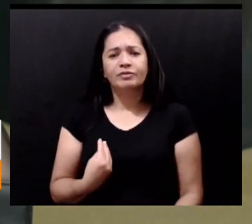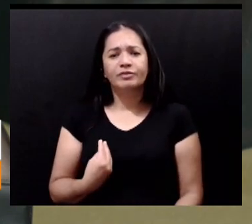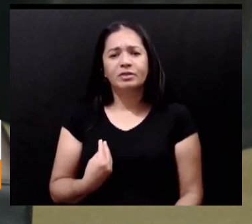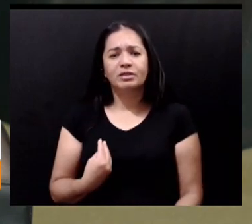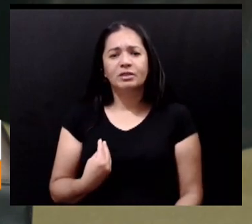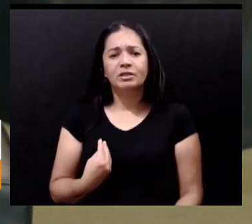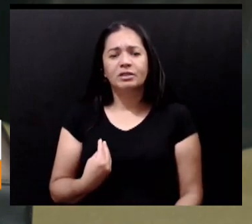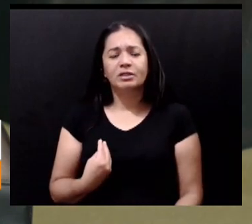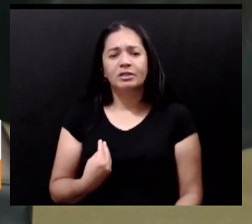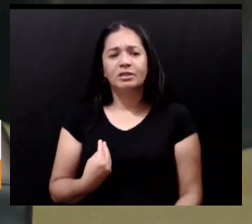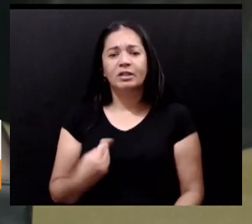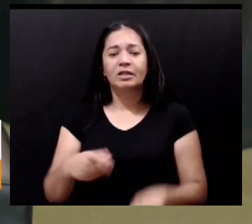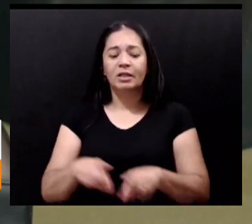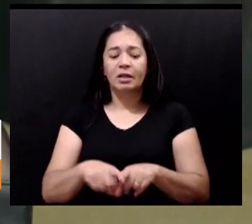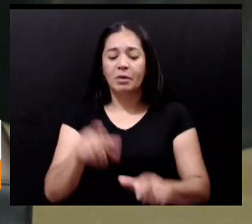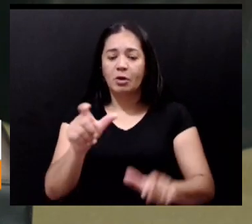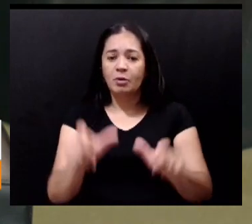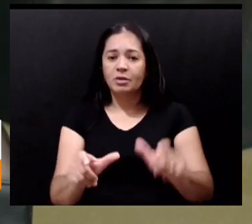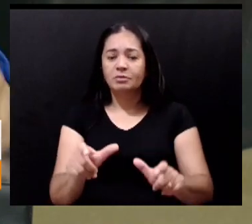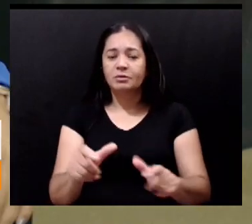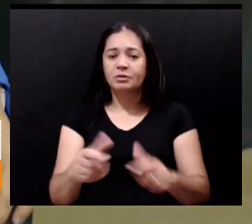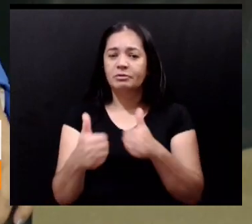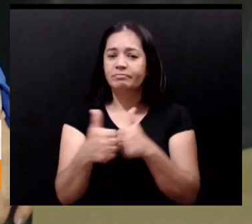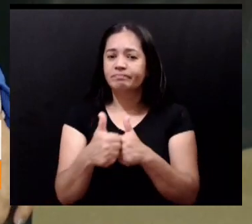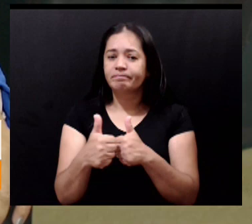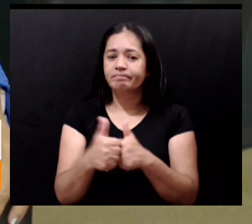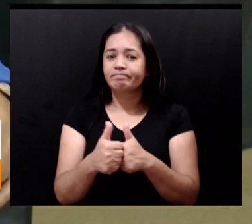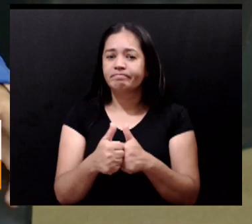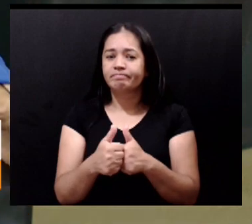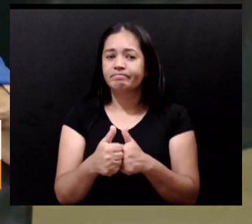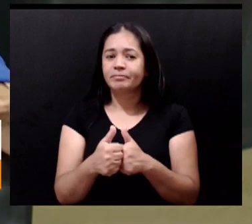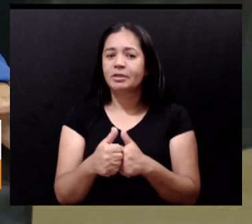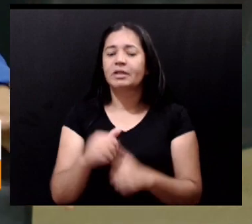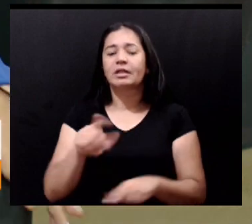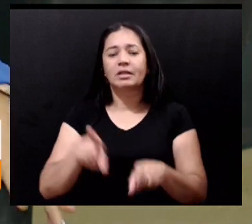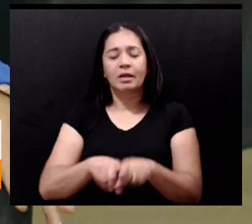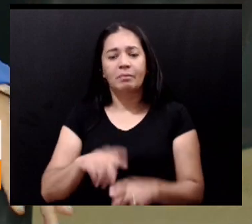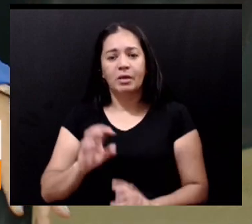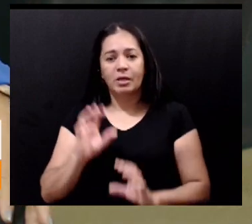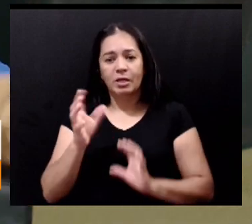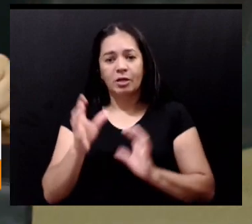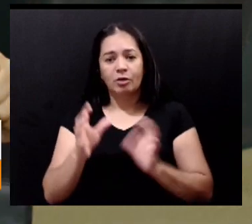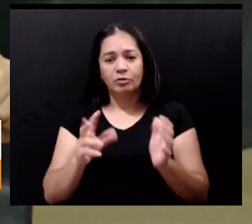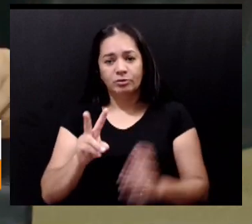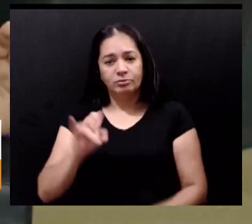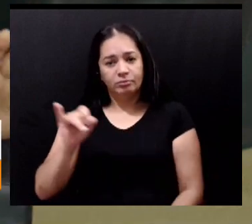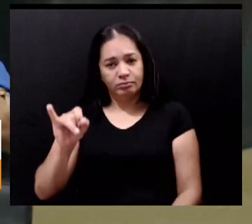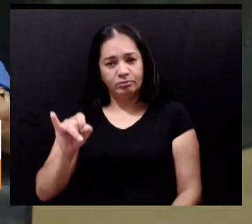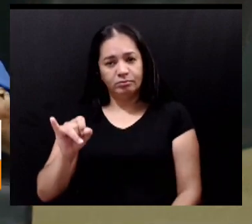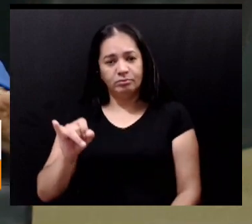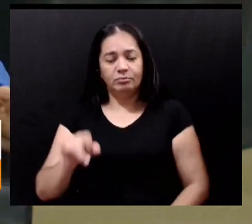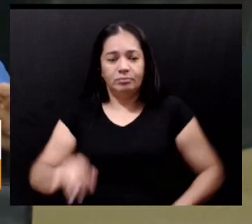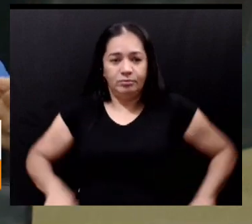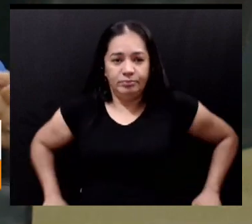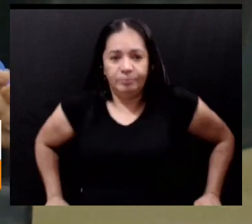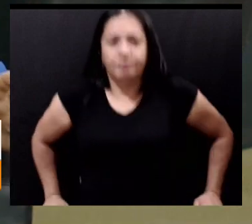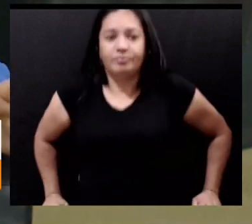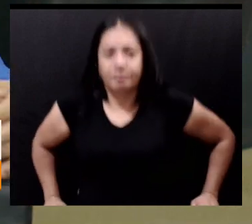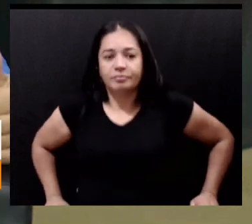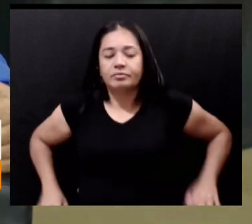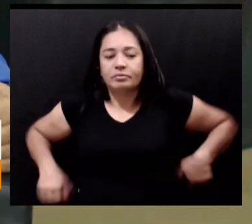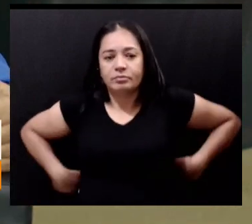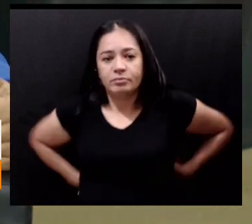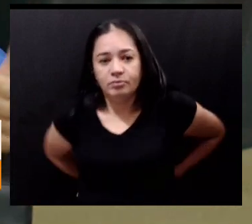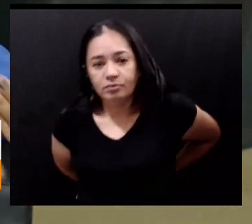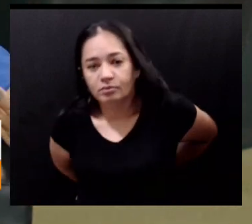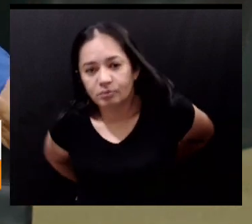as pessoas próximas que irão passar por essa situação em algum momento da vida. Agora,